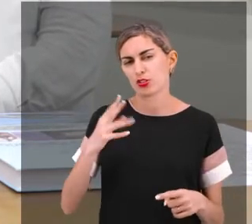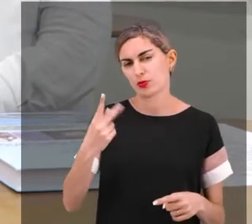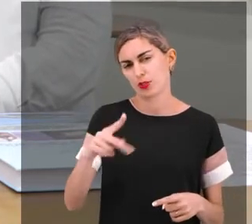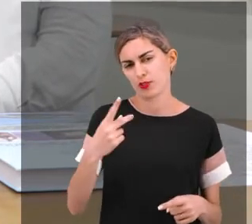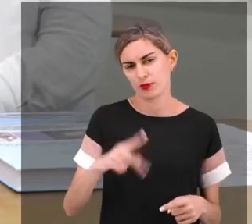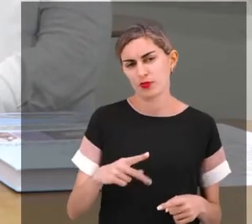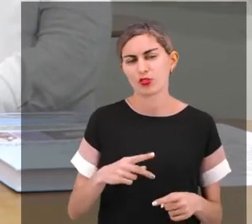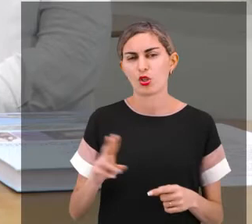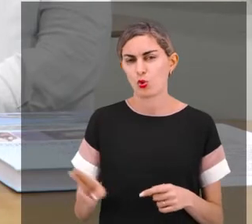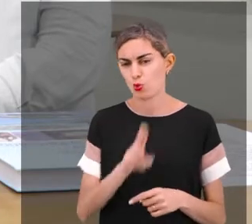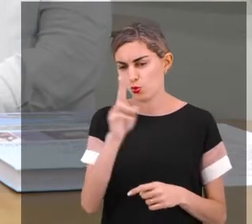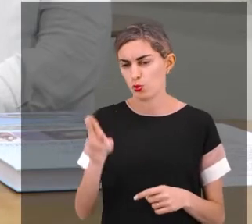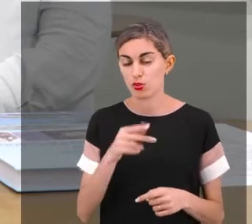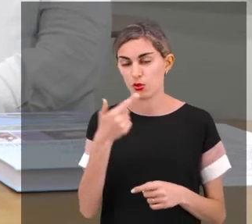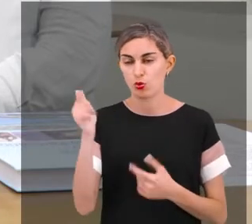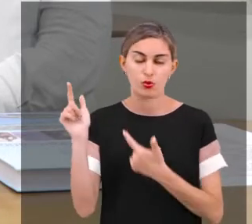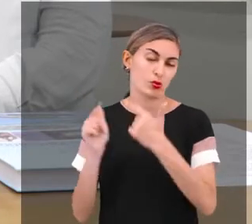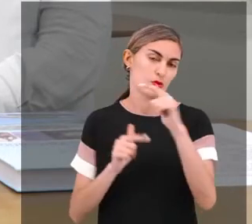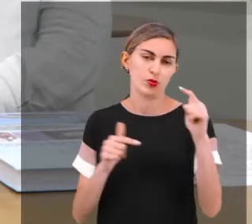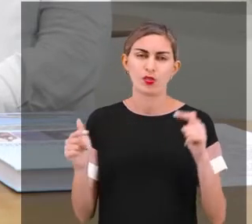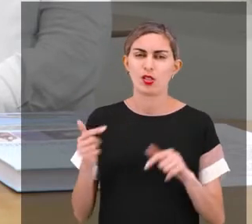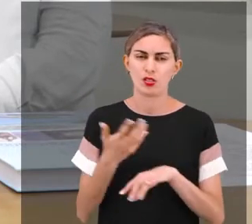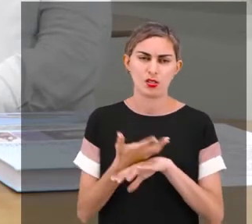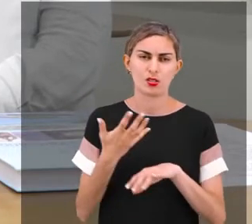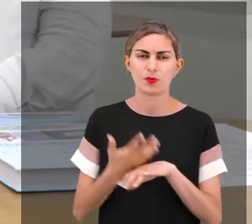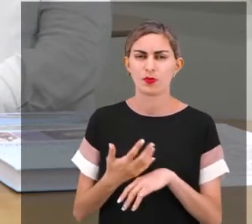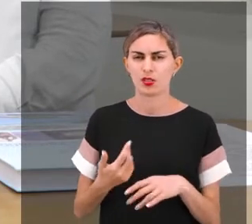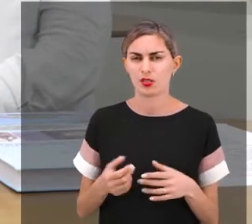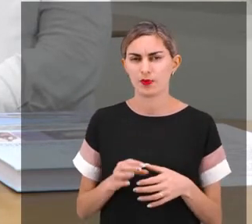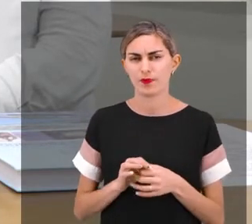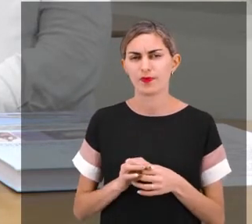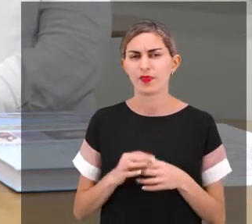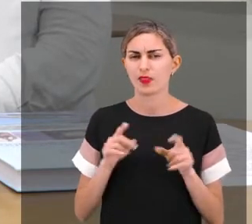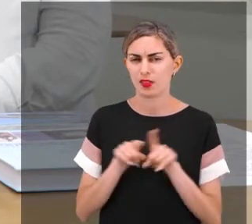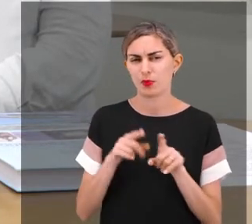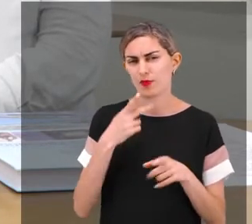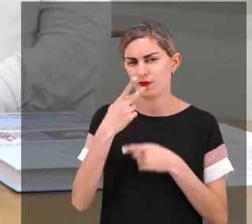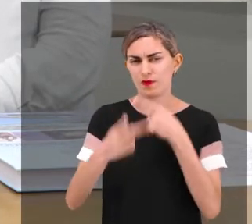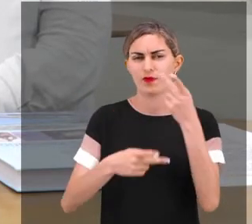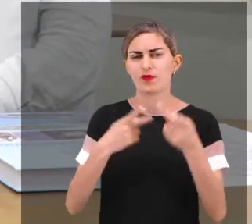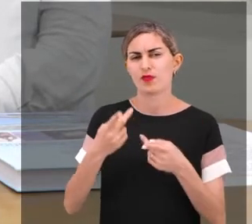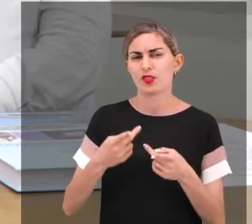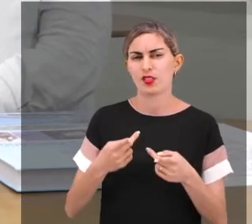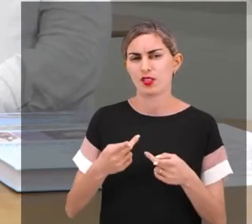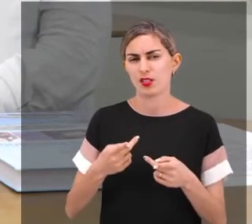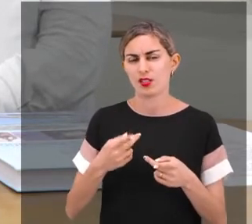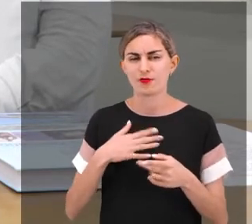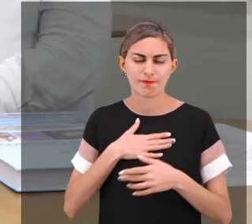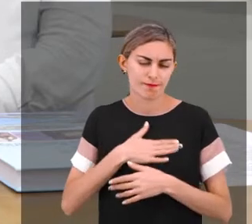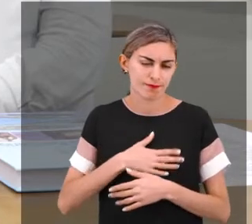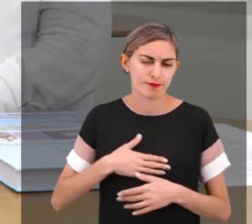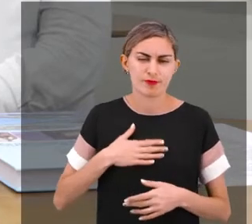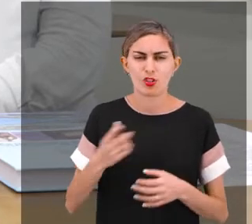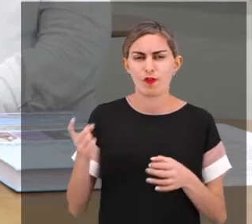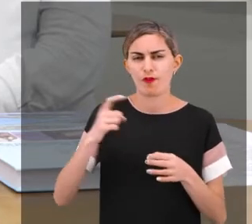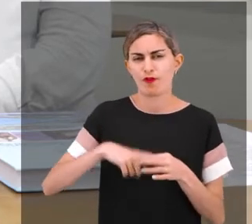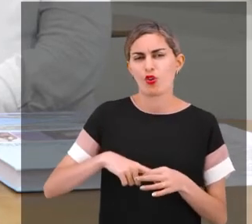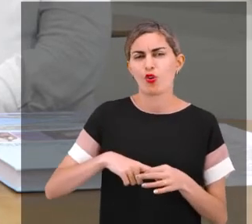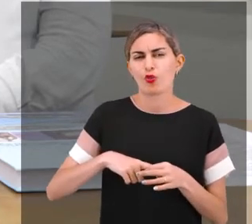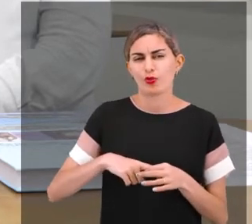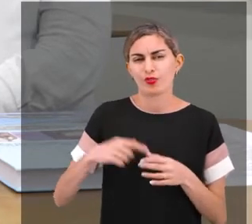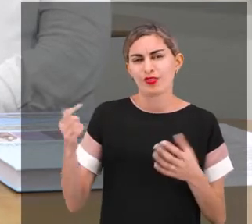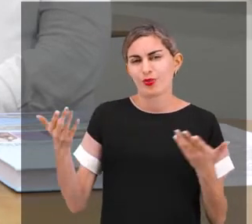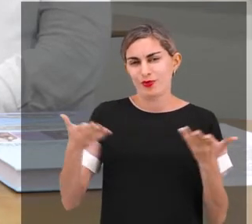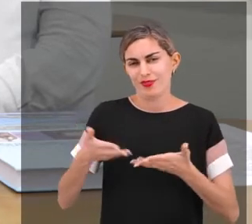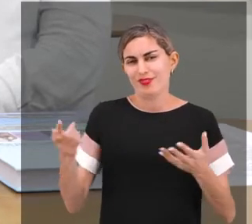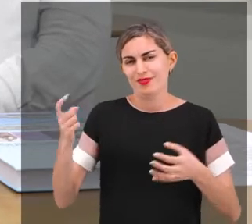conhecimento de vocês usando as outras ferramentas que a disciplina disponibiliza. E dizer que é com imensa satisfação que eu volto dessa